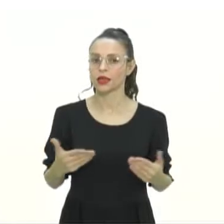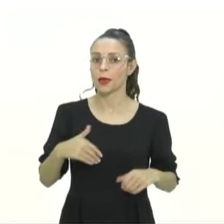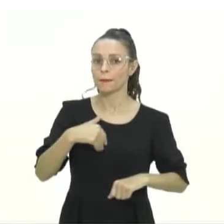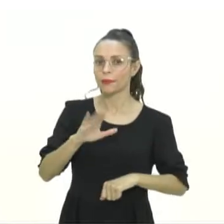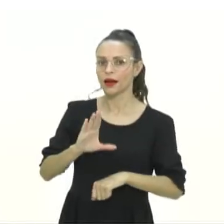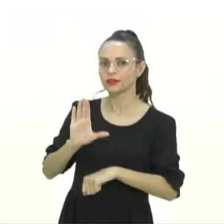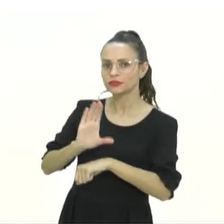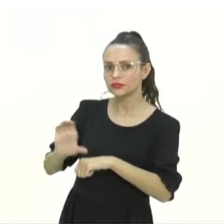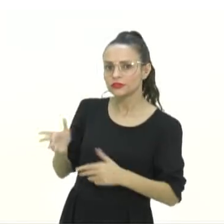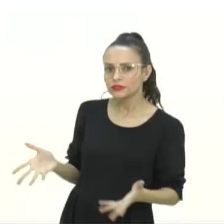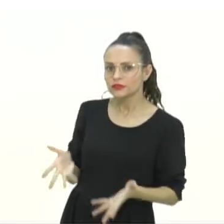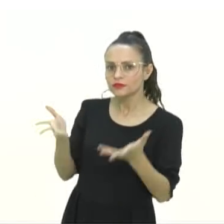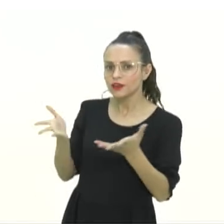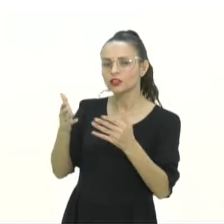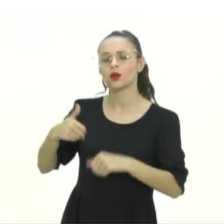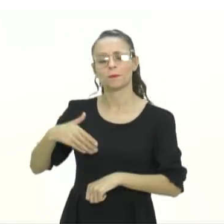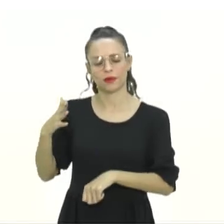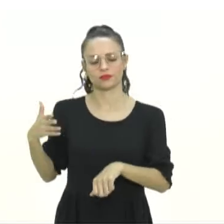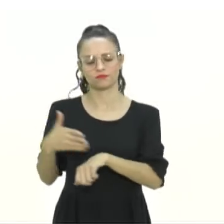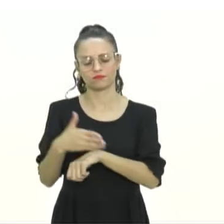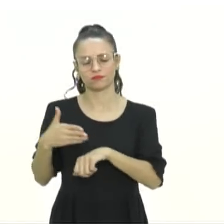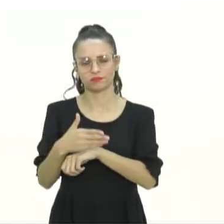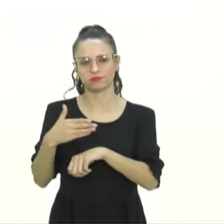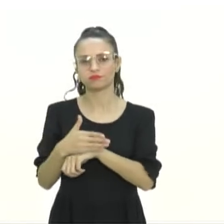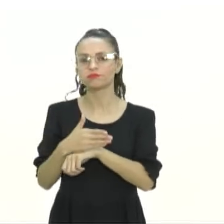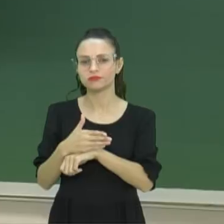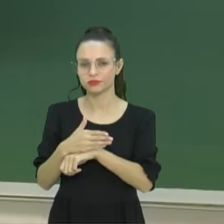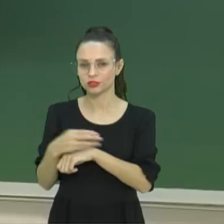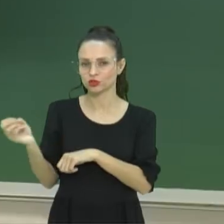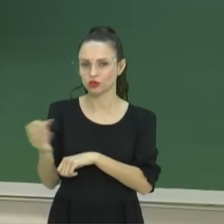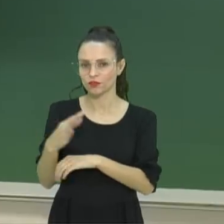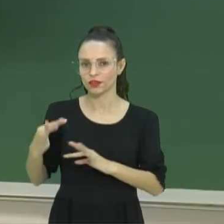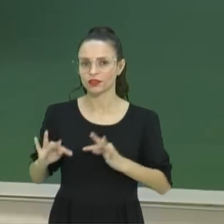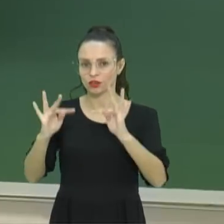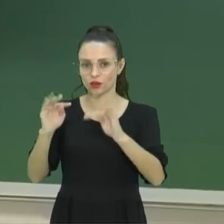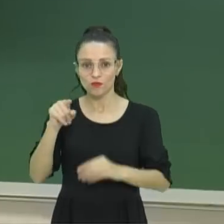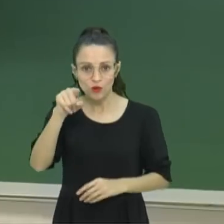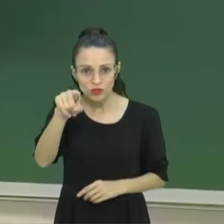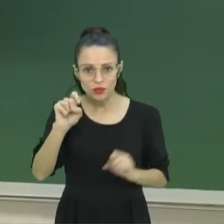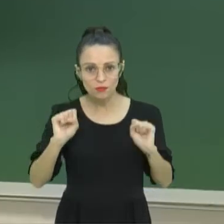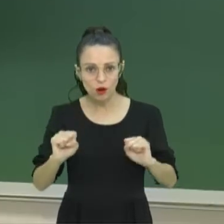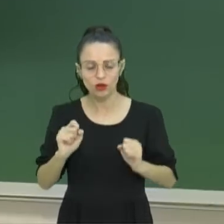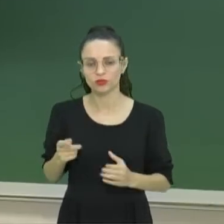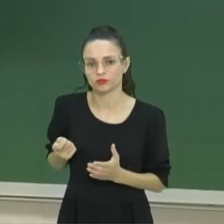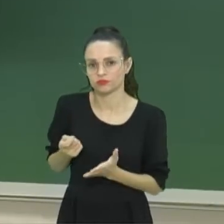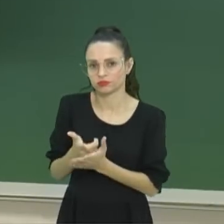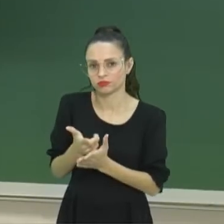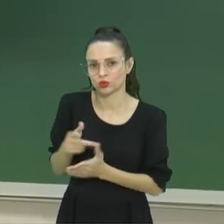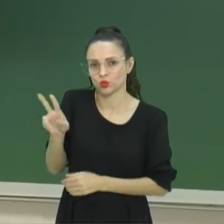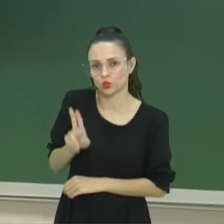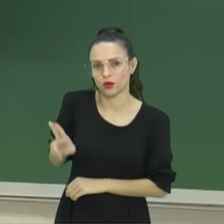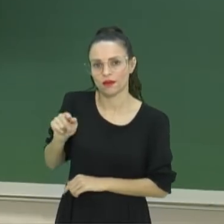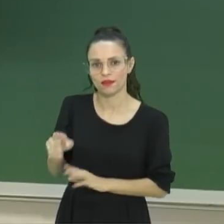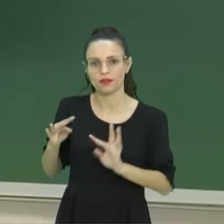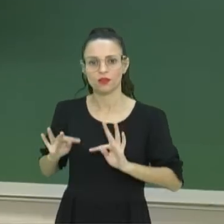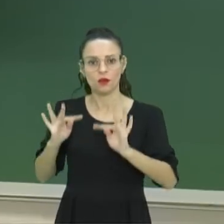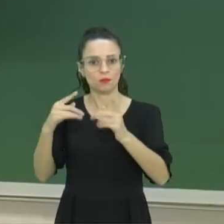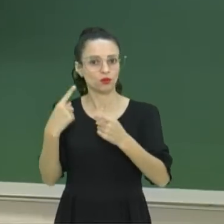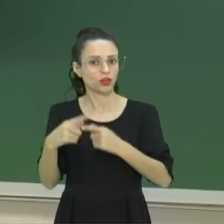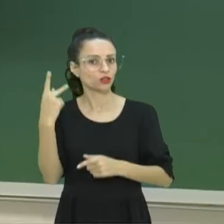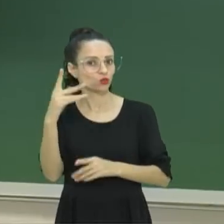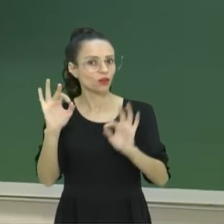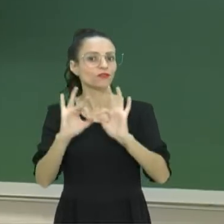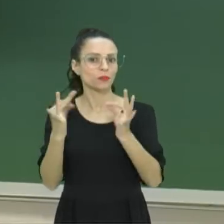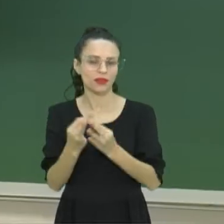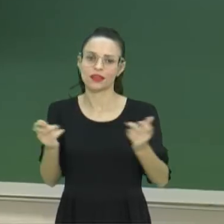investe, maior é o acesso a novas tecnologias. Você poderá consumir essa tecnologia porque a sua família